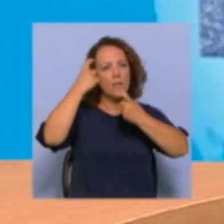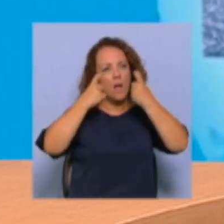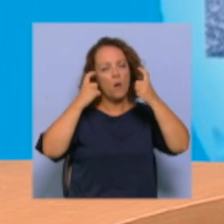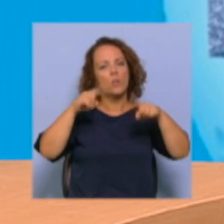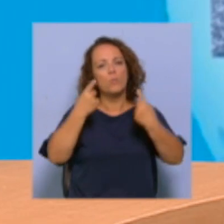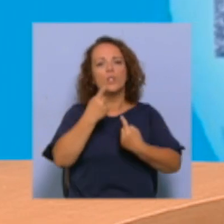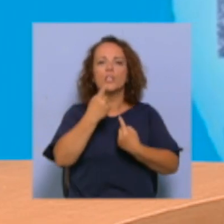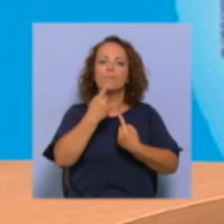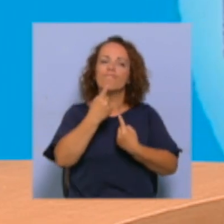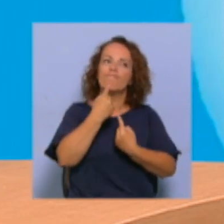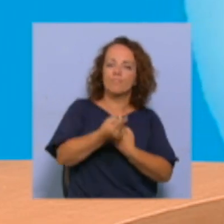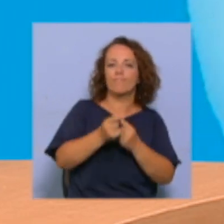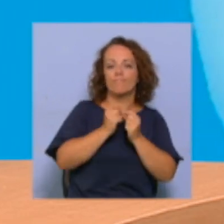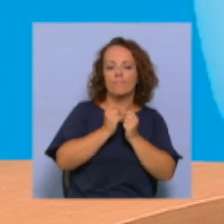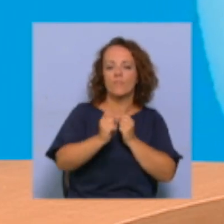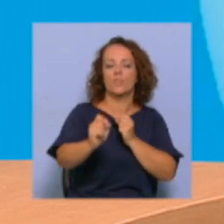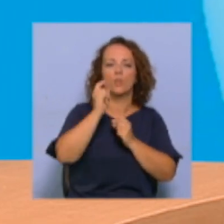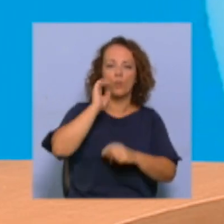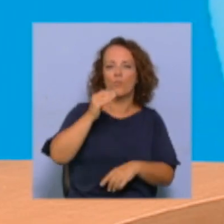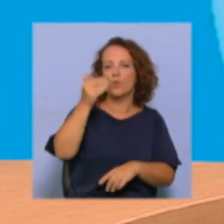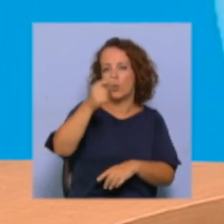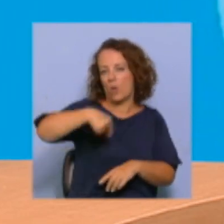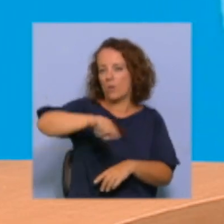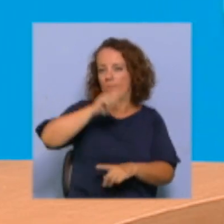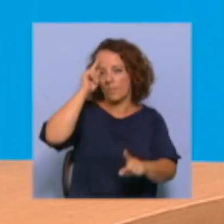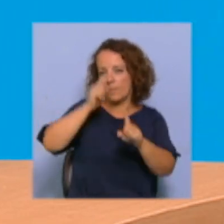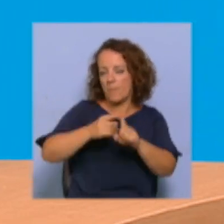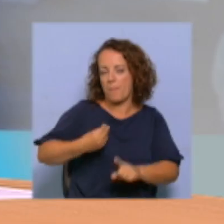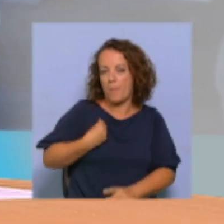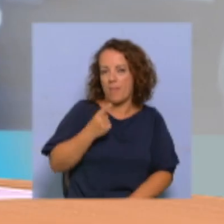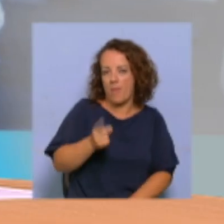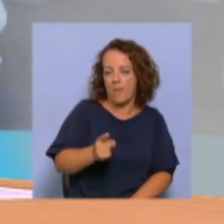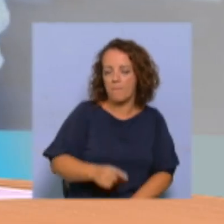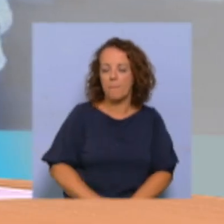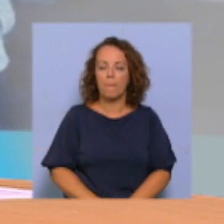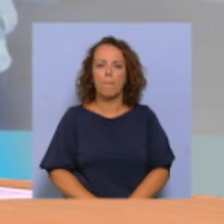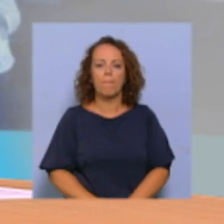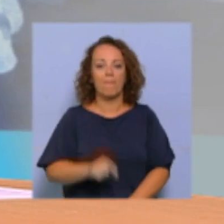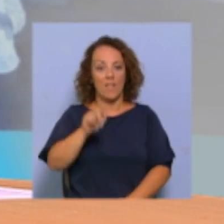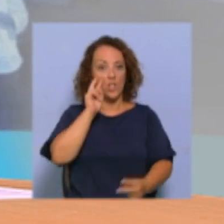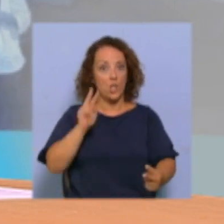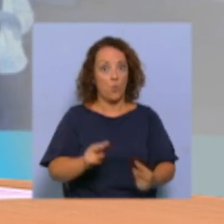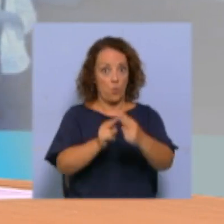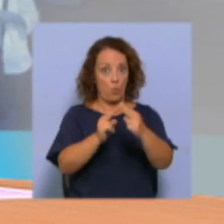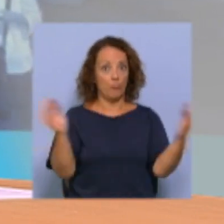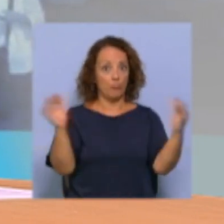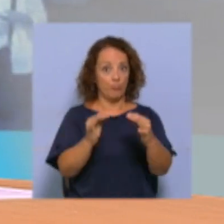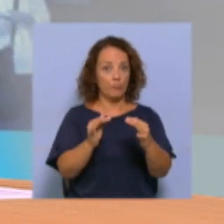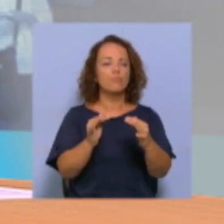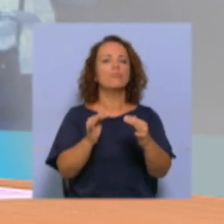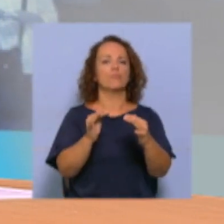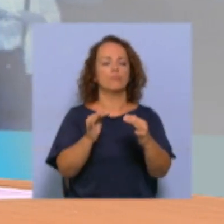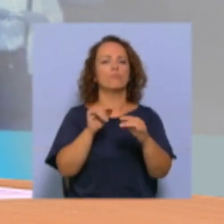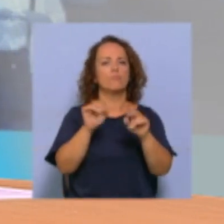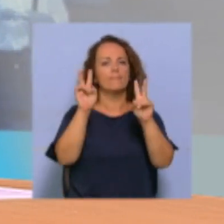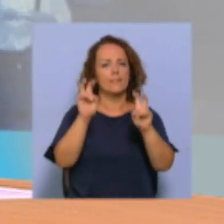de futuro, que também é o que mais nos importa. Este encontro vai privilegiar nessa linha áreas